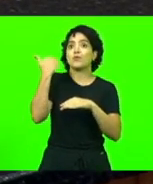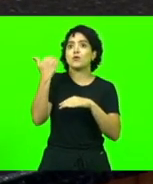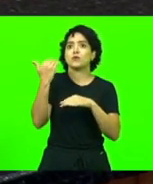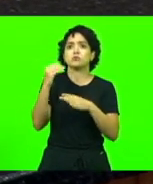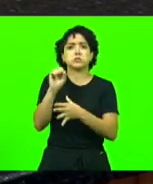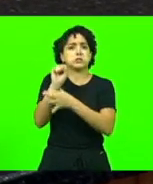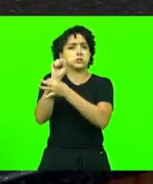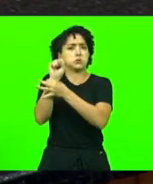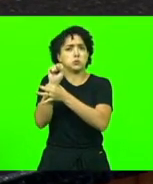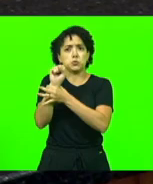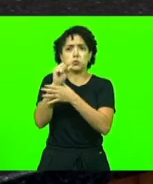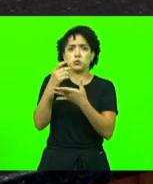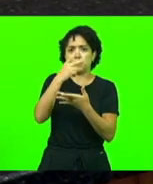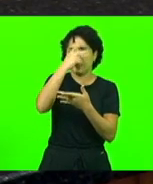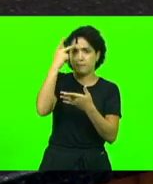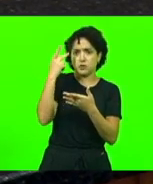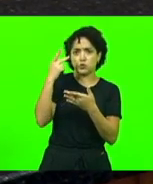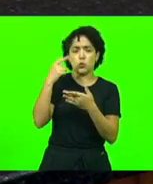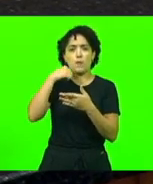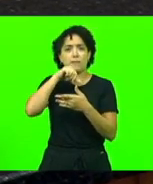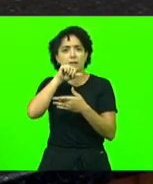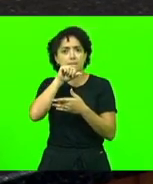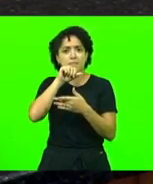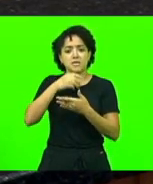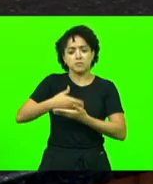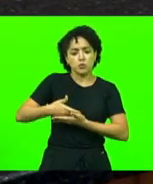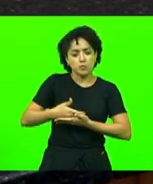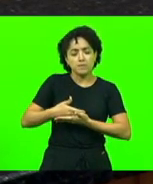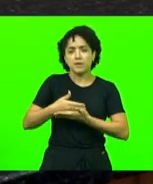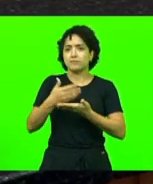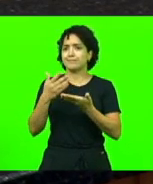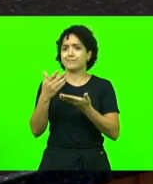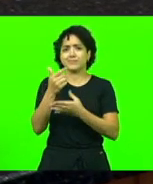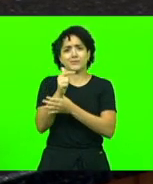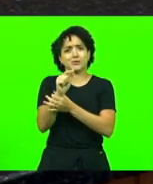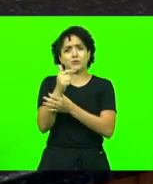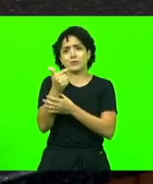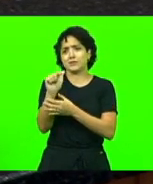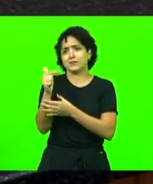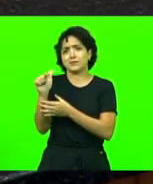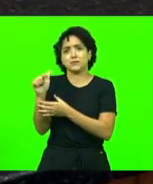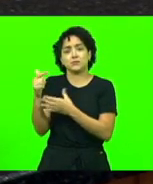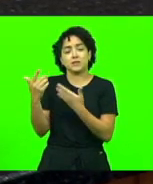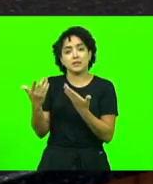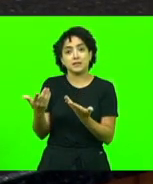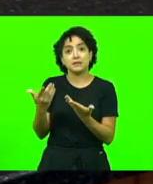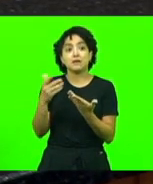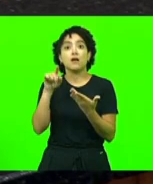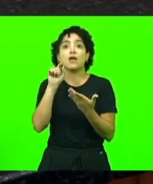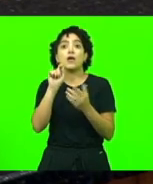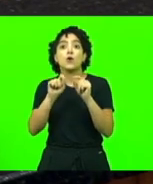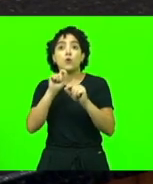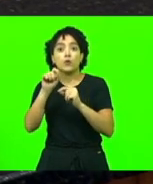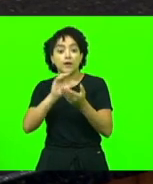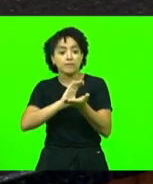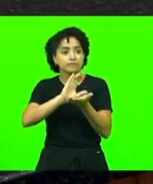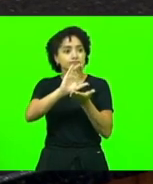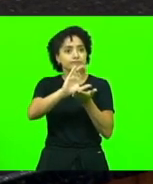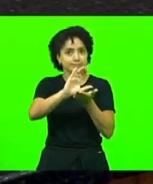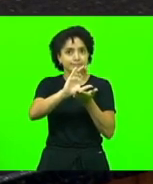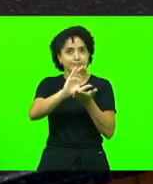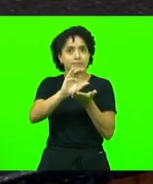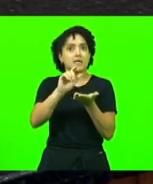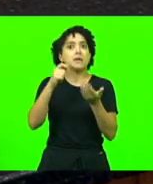para o bebê, nem para a mãe. O que as nossas mulheres precisam em questão de saúde pública é investimento para terem seus filhos